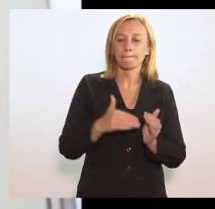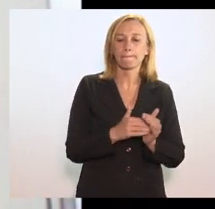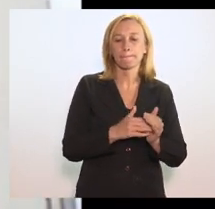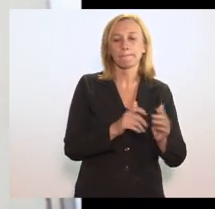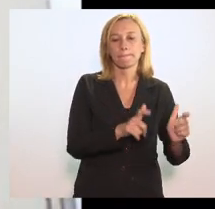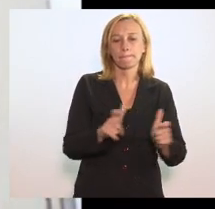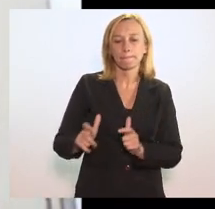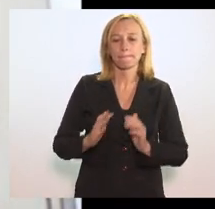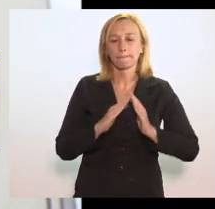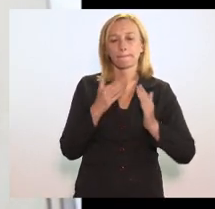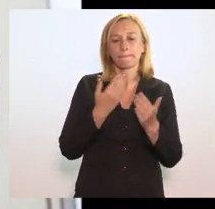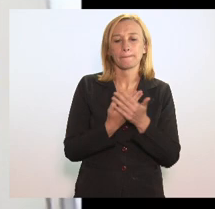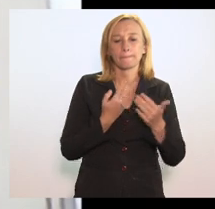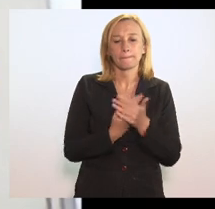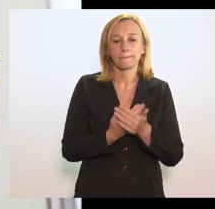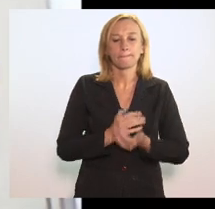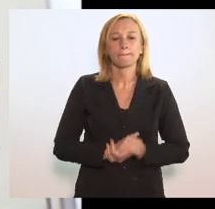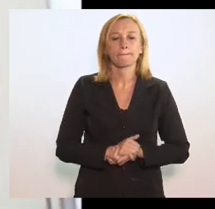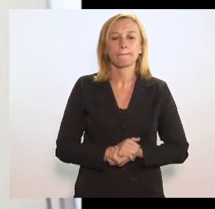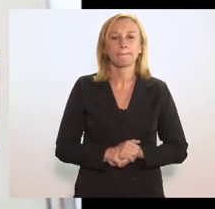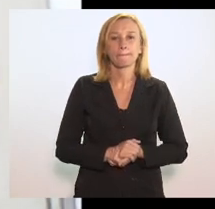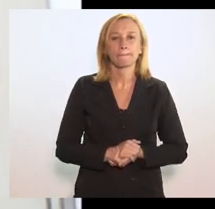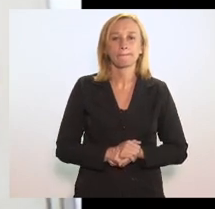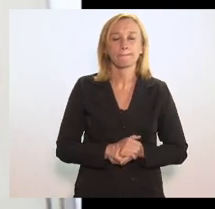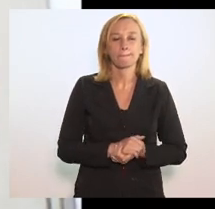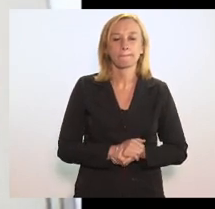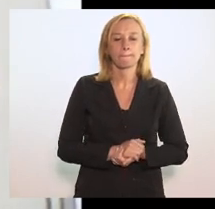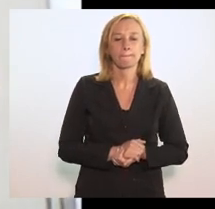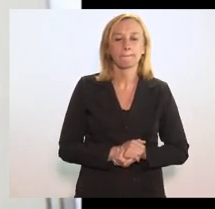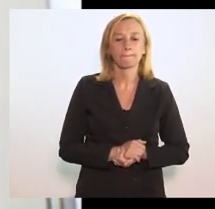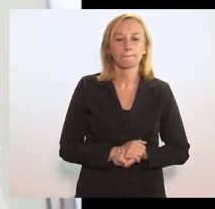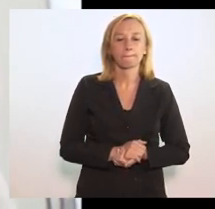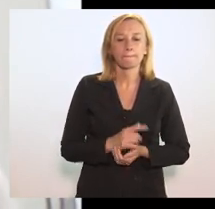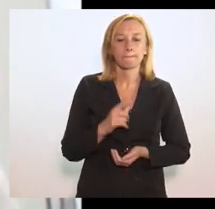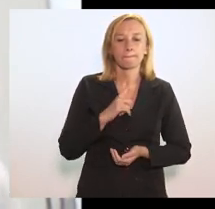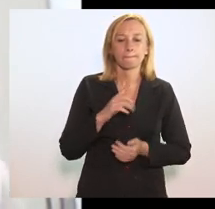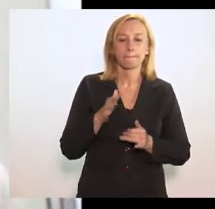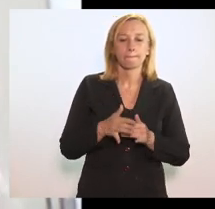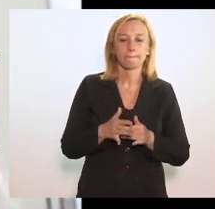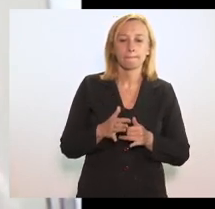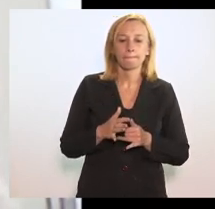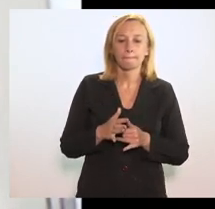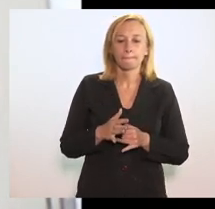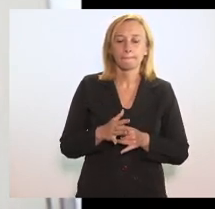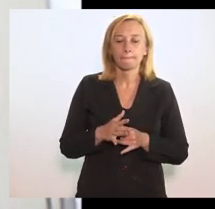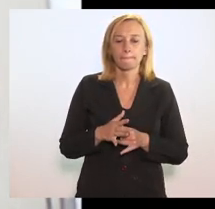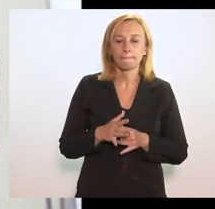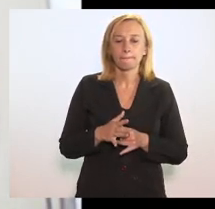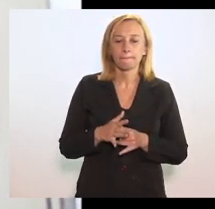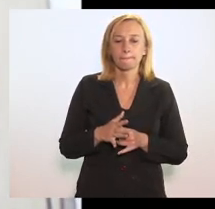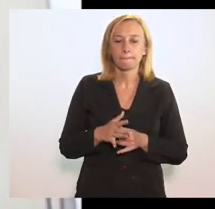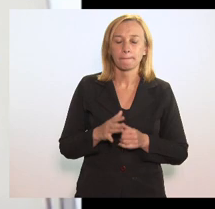unidades educacionais, e ele prevê que haja um canal com o poder